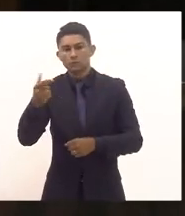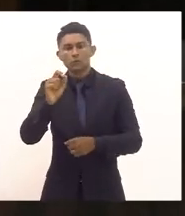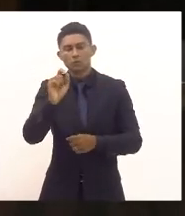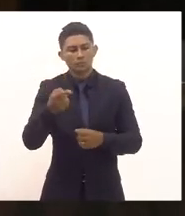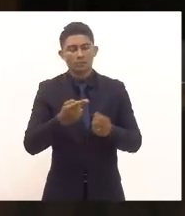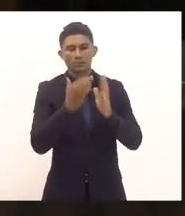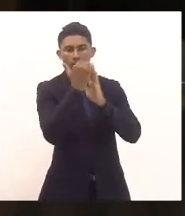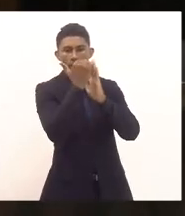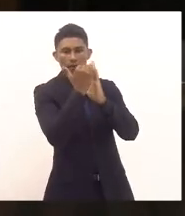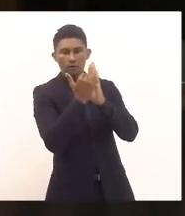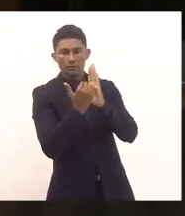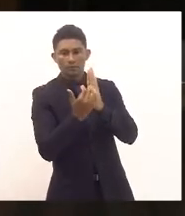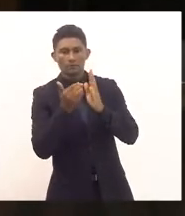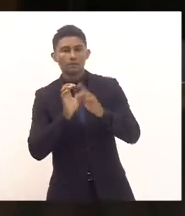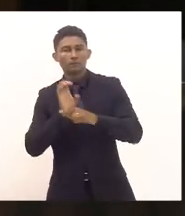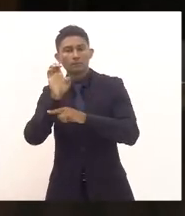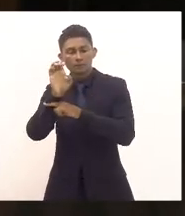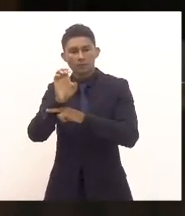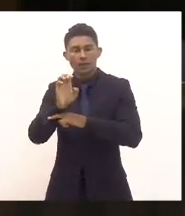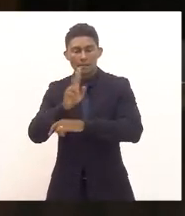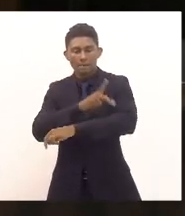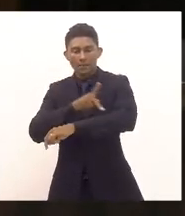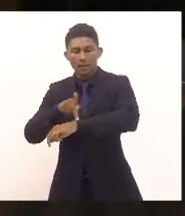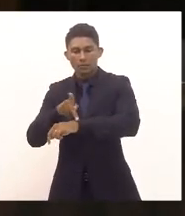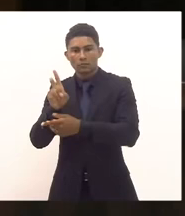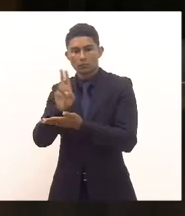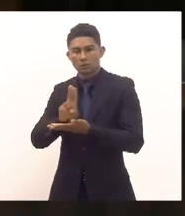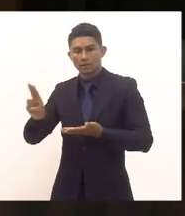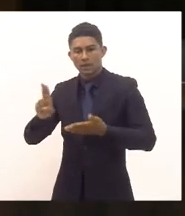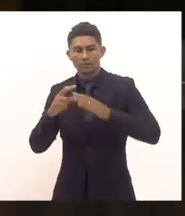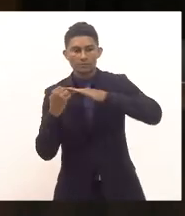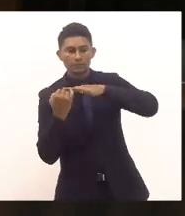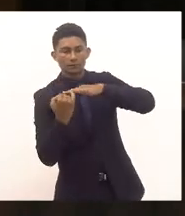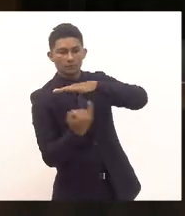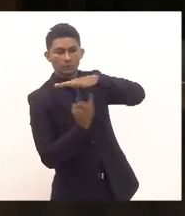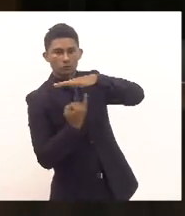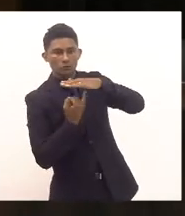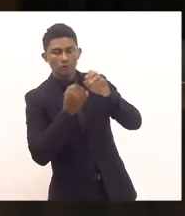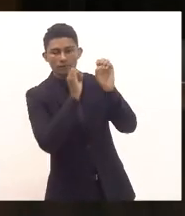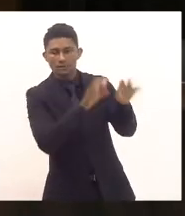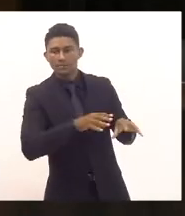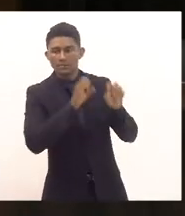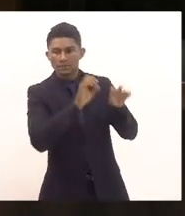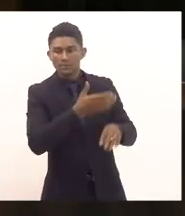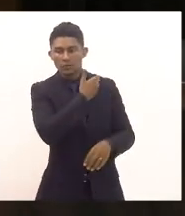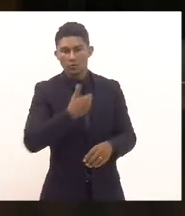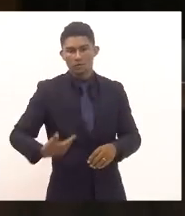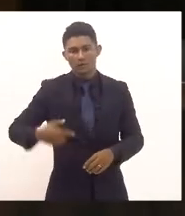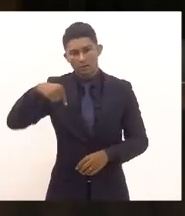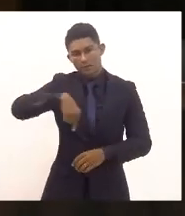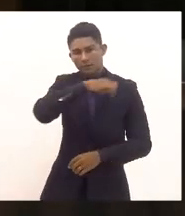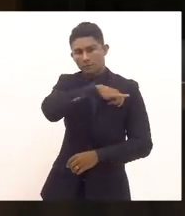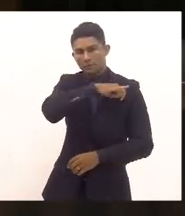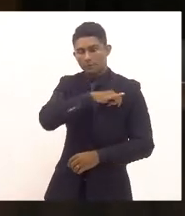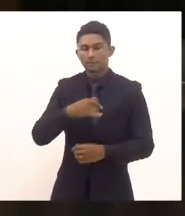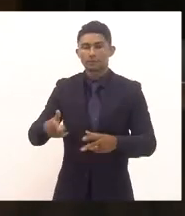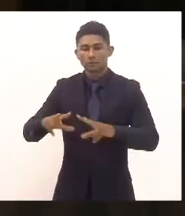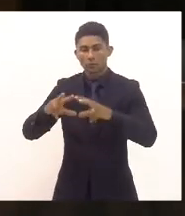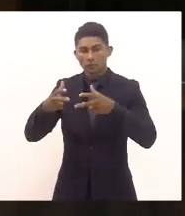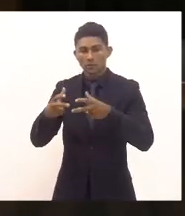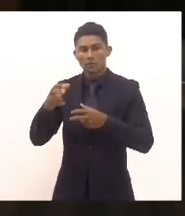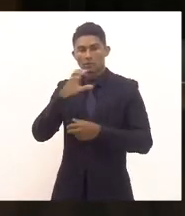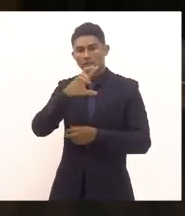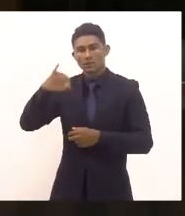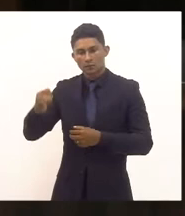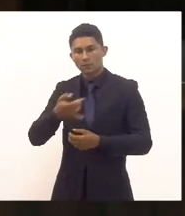programa Estadual de cooperação pedagógica entre universidades e instituições de ensino um pouco nome do estado do Rio de Janeiro presente de pareceres das comissões